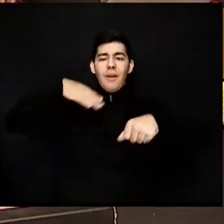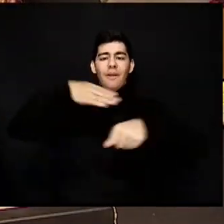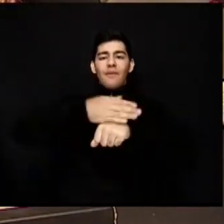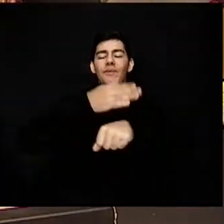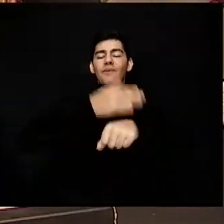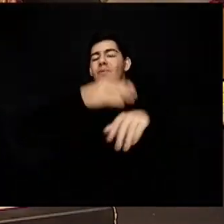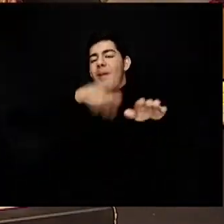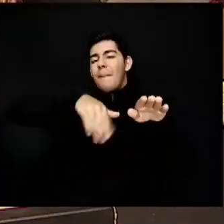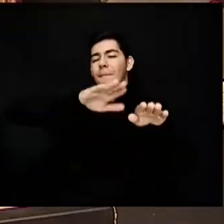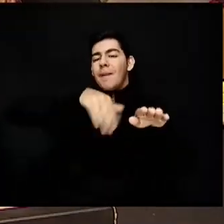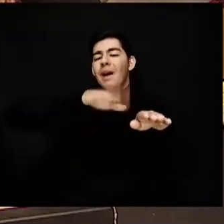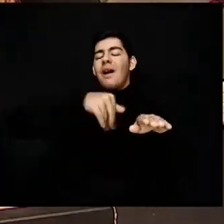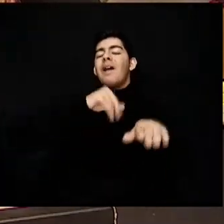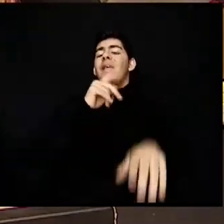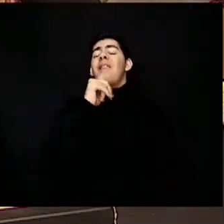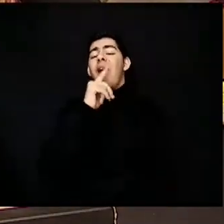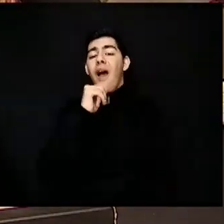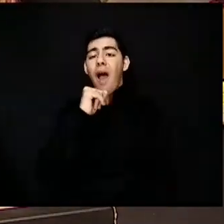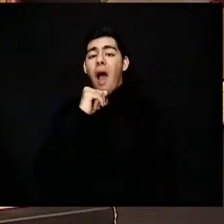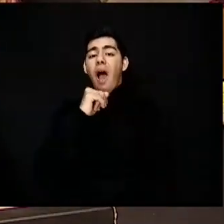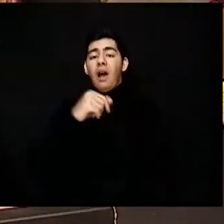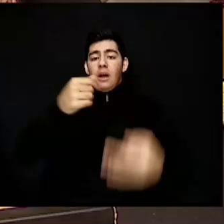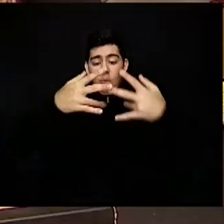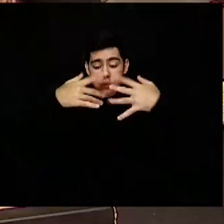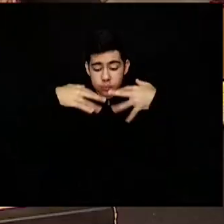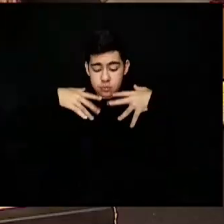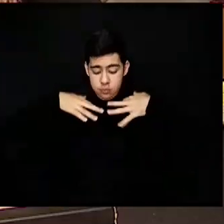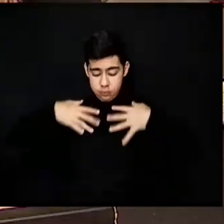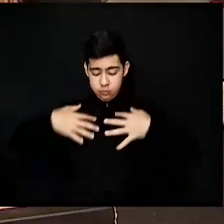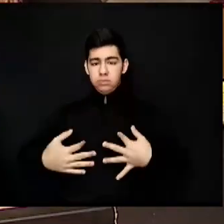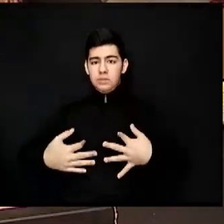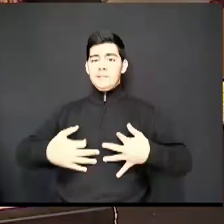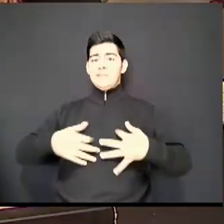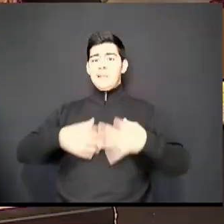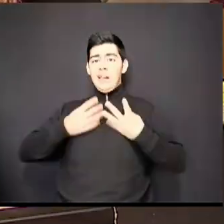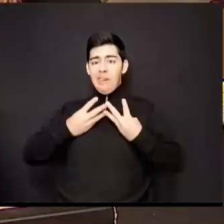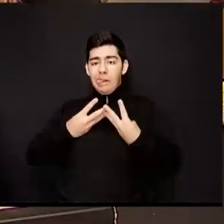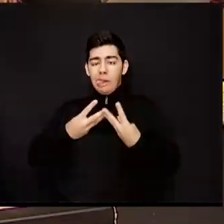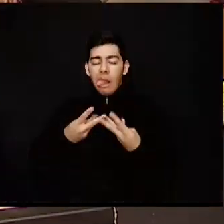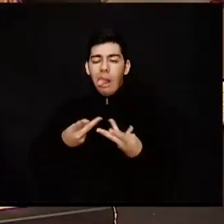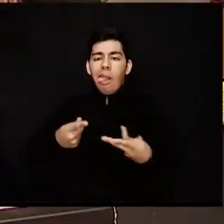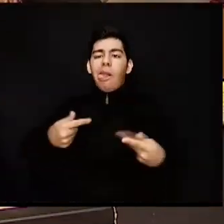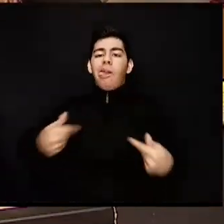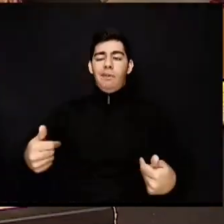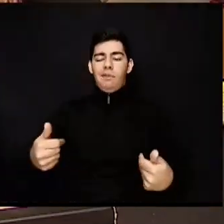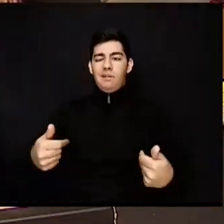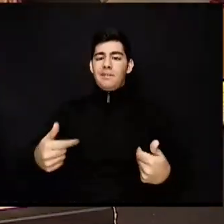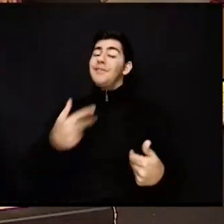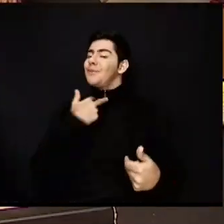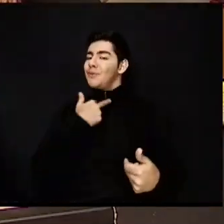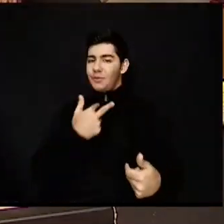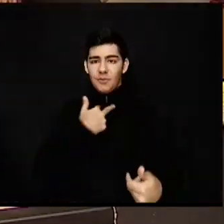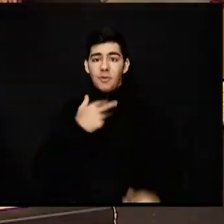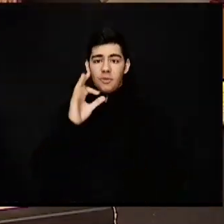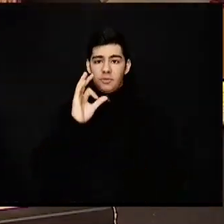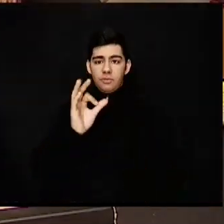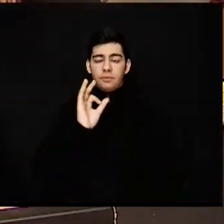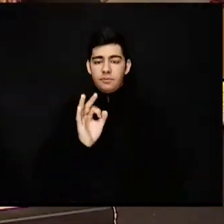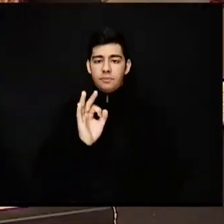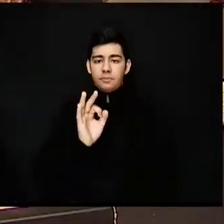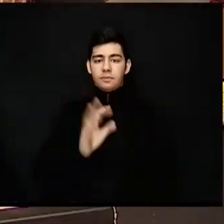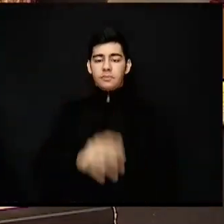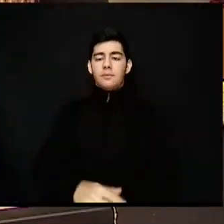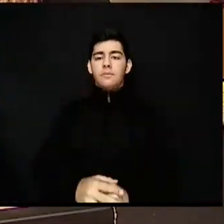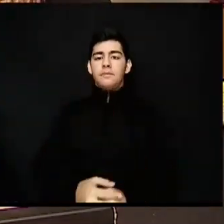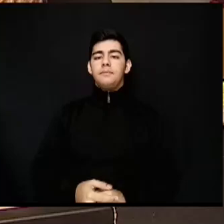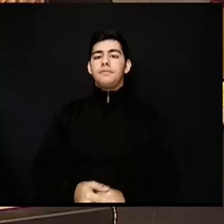pra poder abrir os búzios, aqui tem um fechadinho, ó, que nós vamos utilizar pra fazer o brinco. Ele